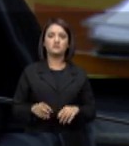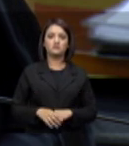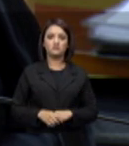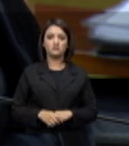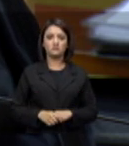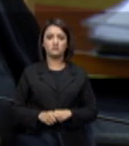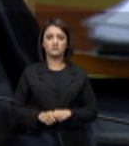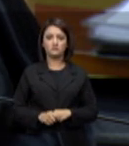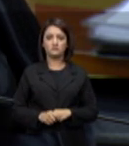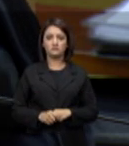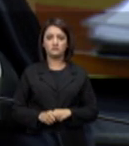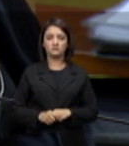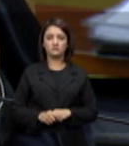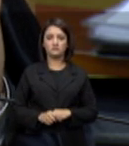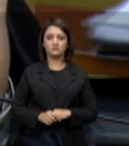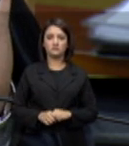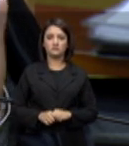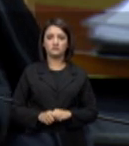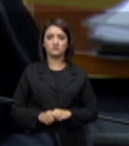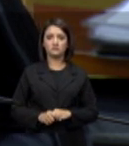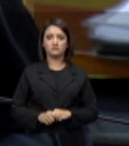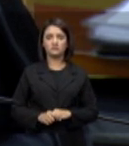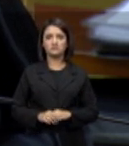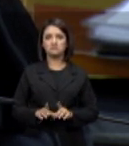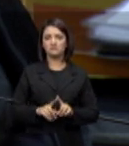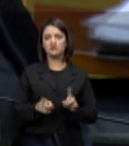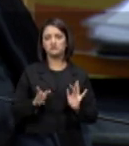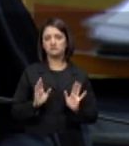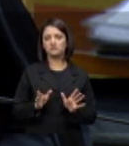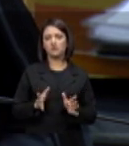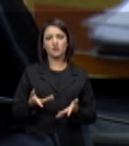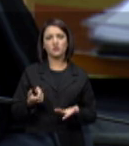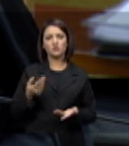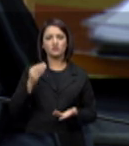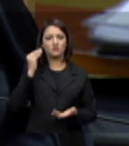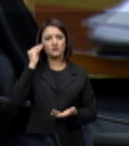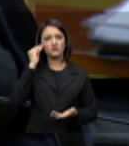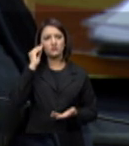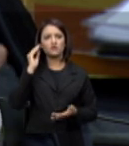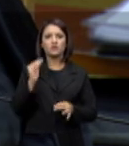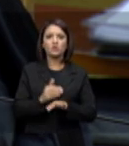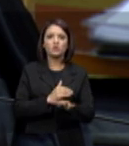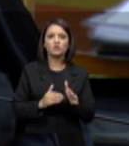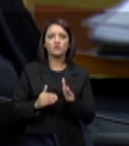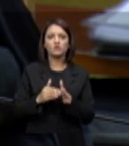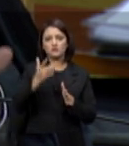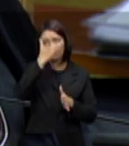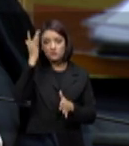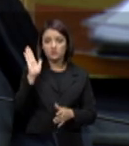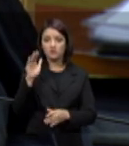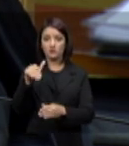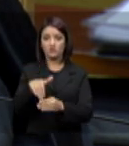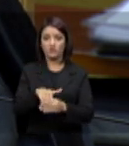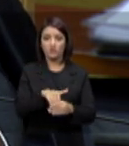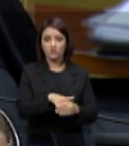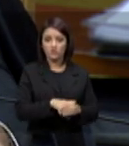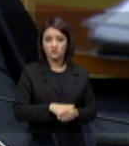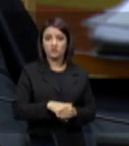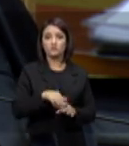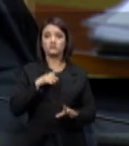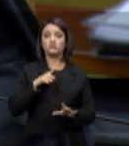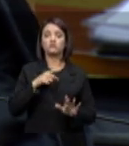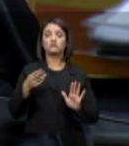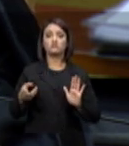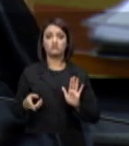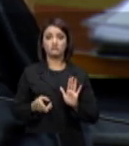a entrar na sua pistão e já estou até confortável por exemplo que é todos os que estão botando nesse sentido estão reconhecendo